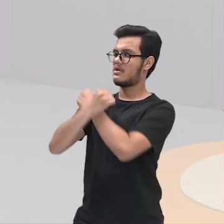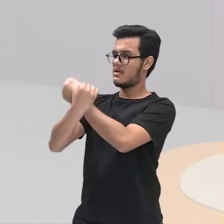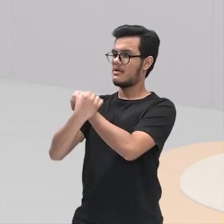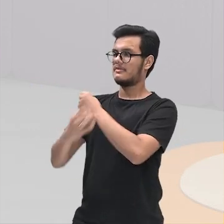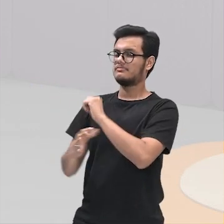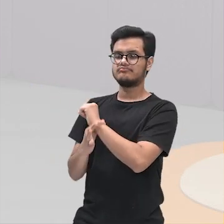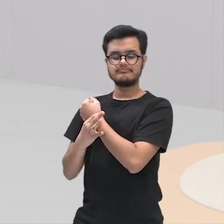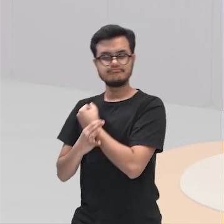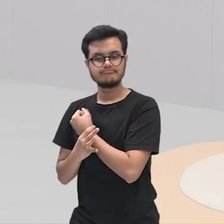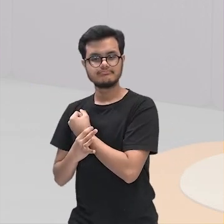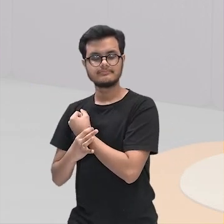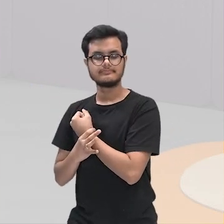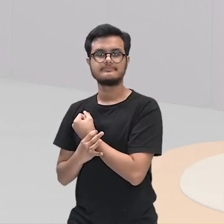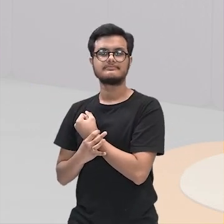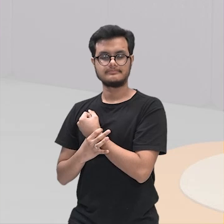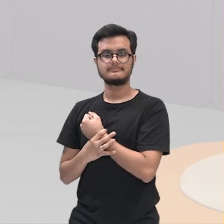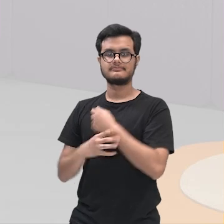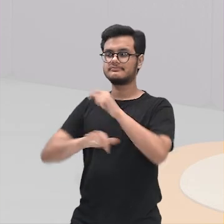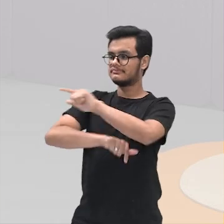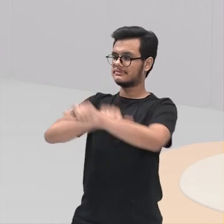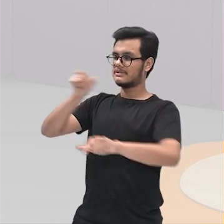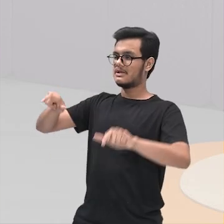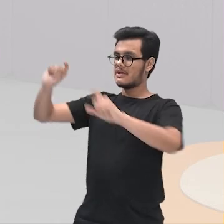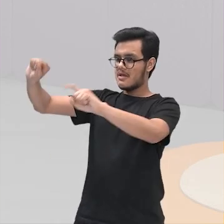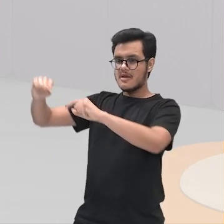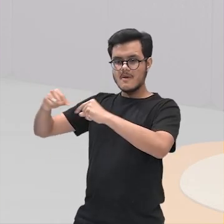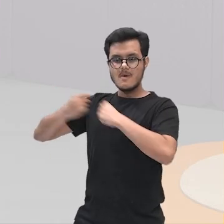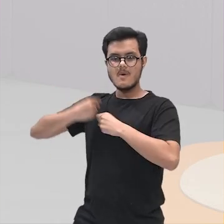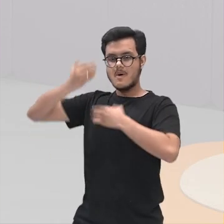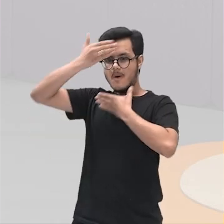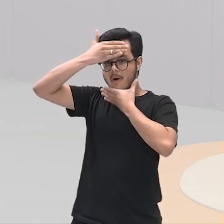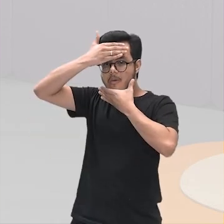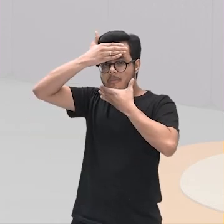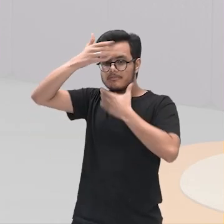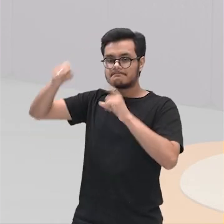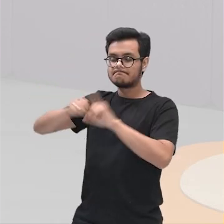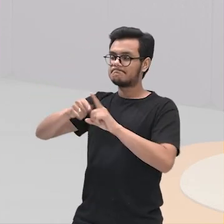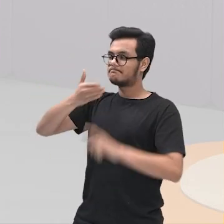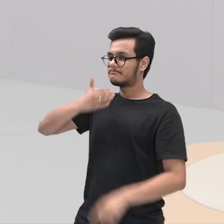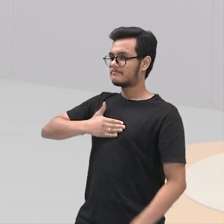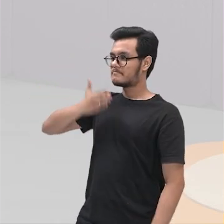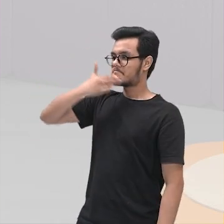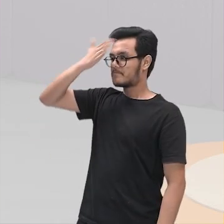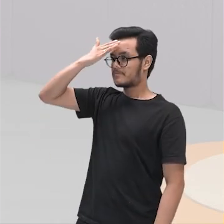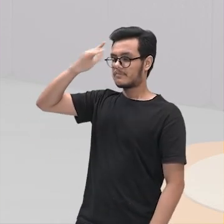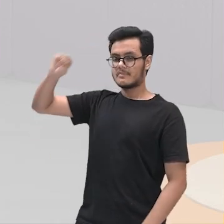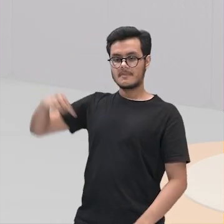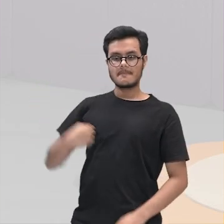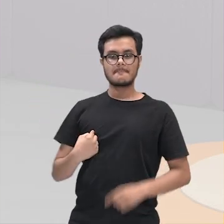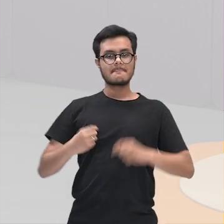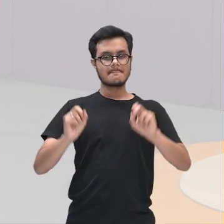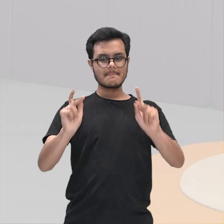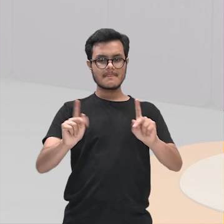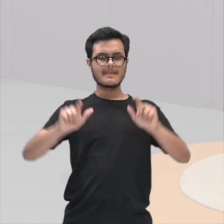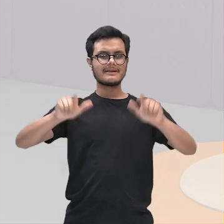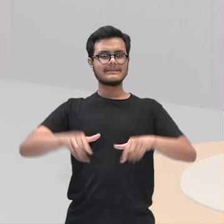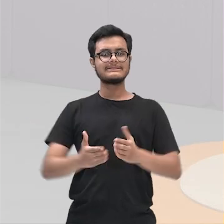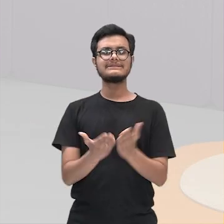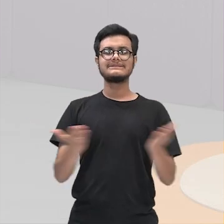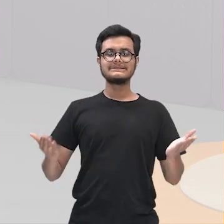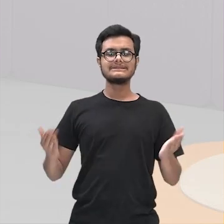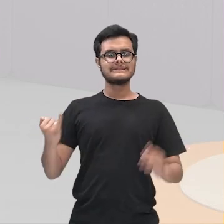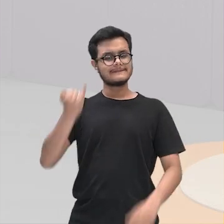contra invasões dos povos árabes, persas e eslavas dentro da região. Certo, turminha? Então a gente vai ter